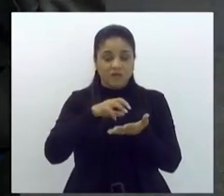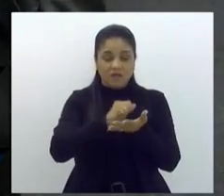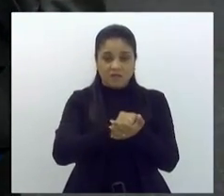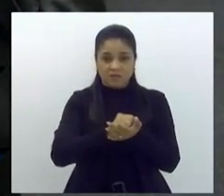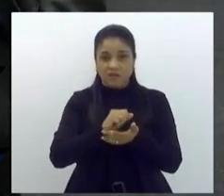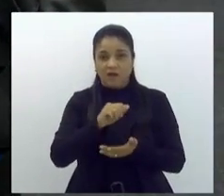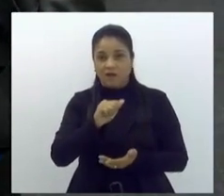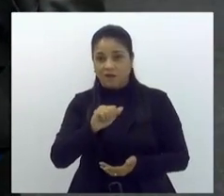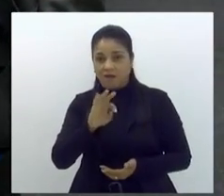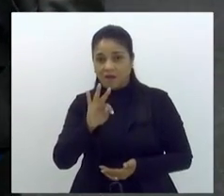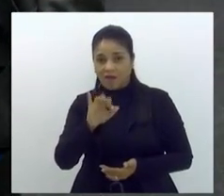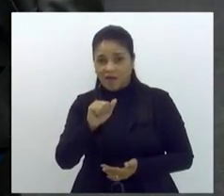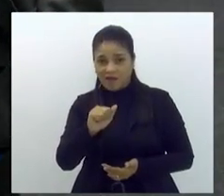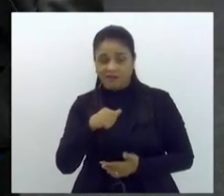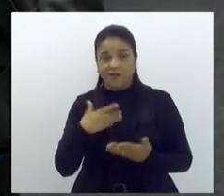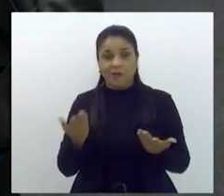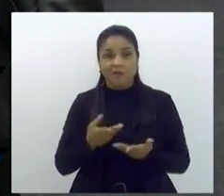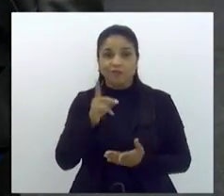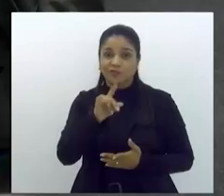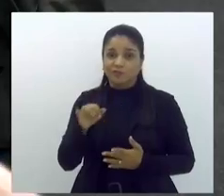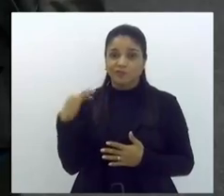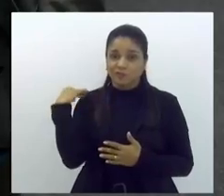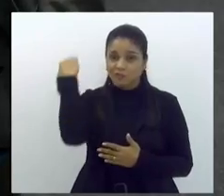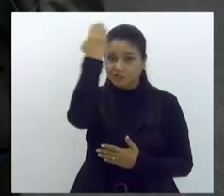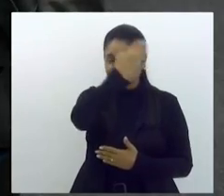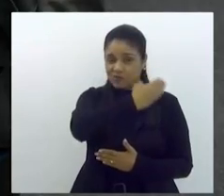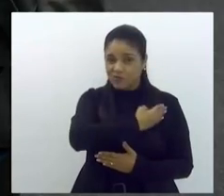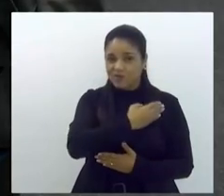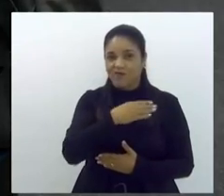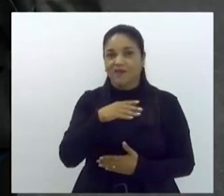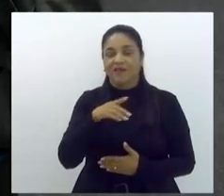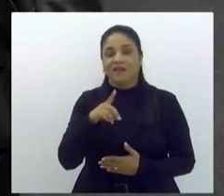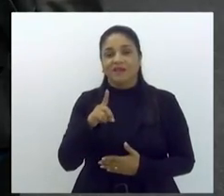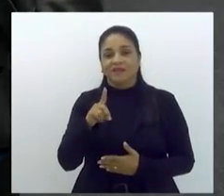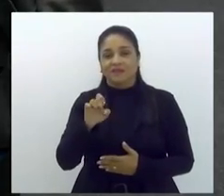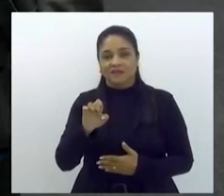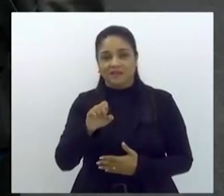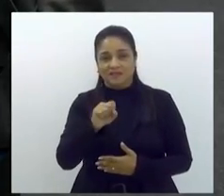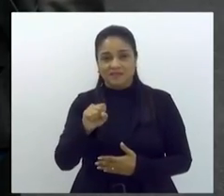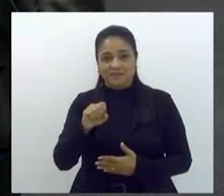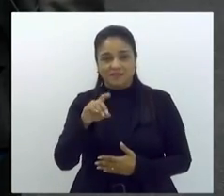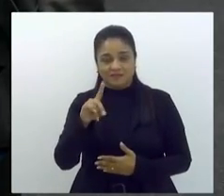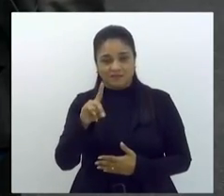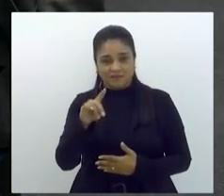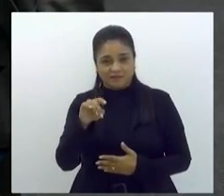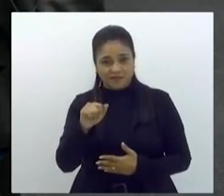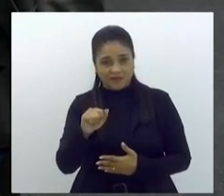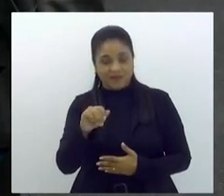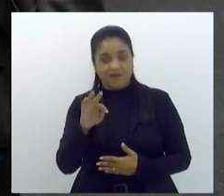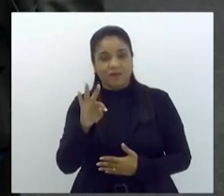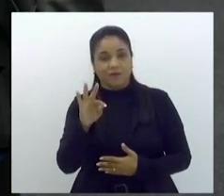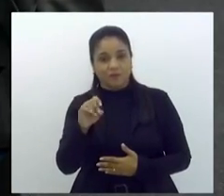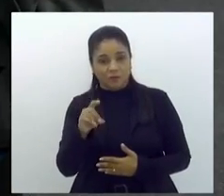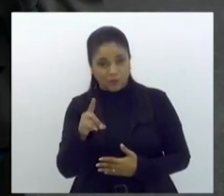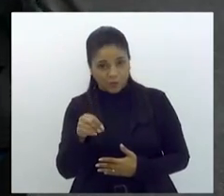dia de Nossa Senhora Desatadora de Nós e também de Nossa Senhora da Glória eu como católico essas